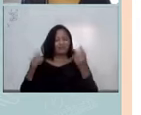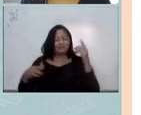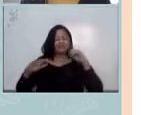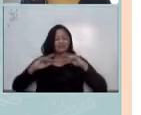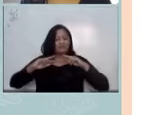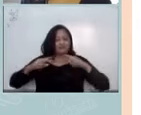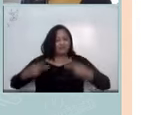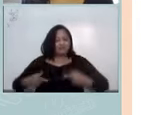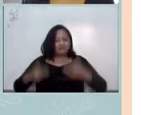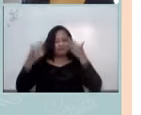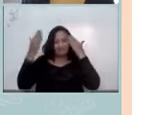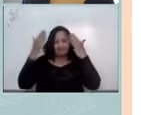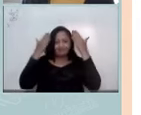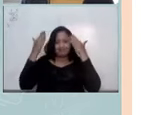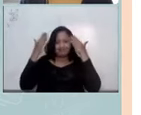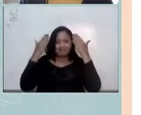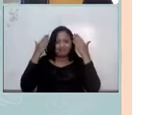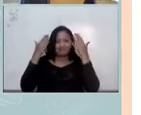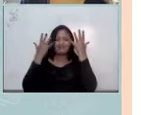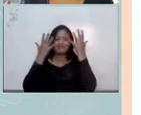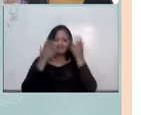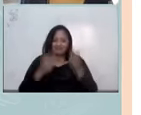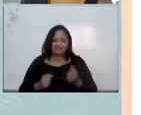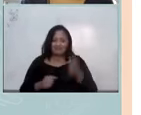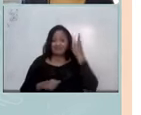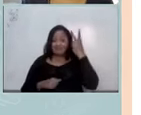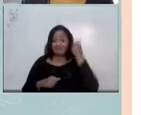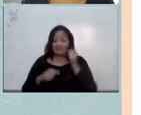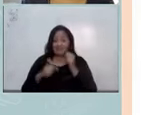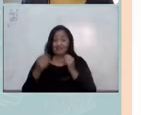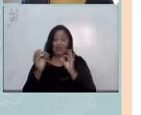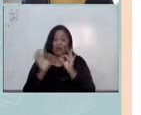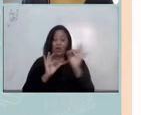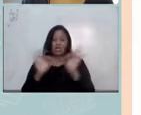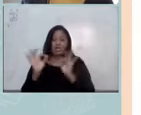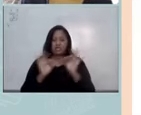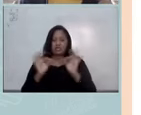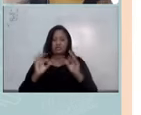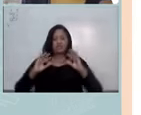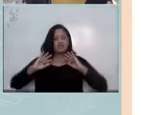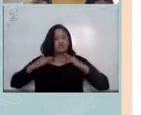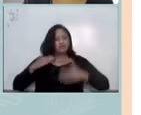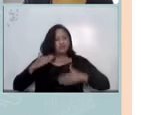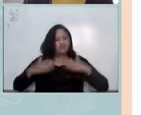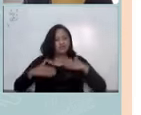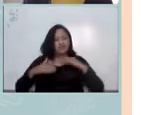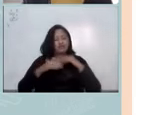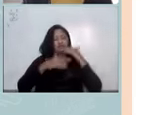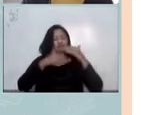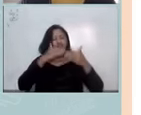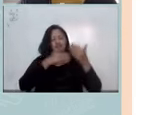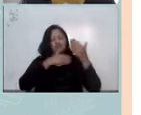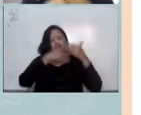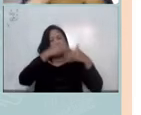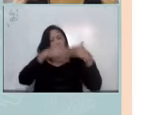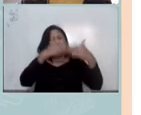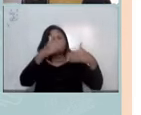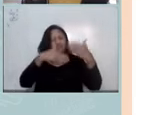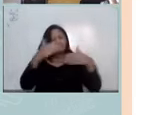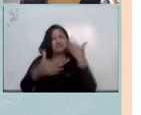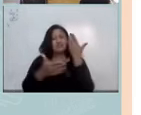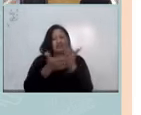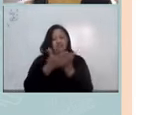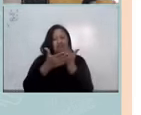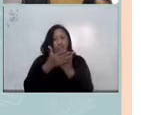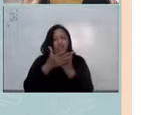organismo humano, tá? E aí, justamente, com o passar do tempo, né, a gente foi, né, com os estudos, esse conceito ele foi ficando mais